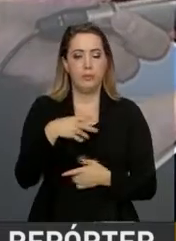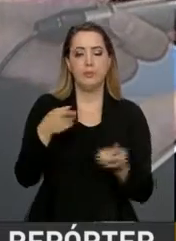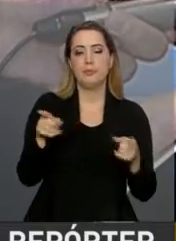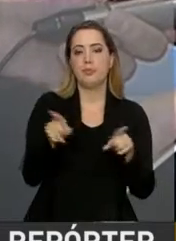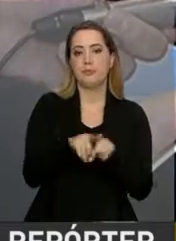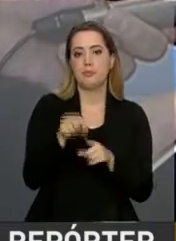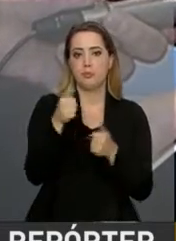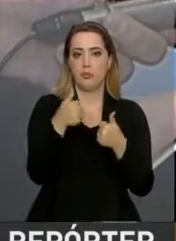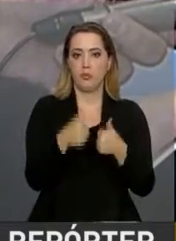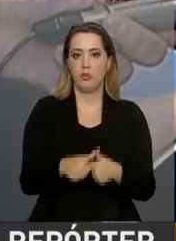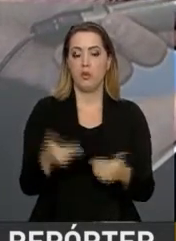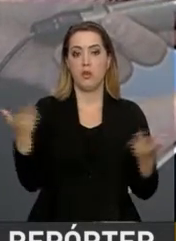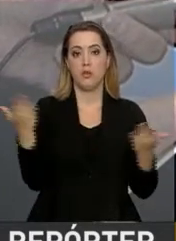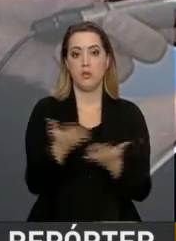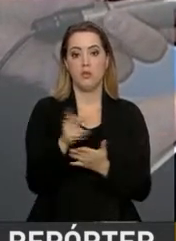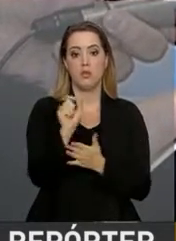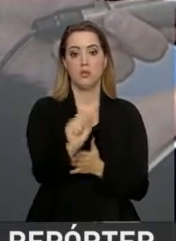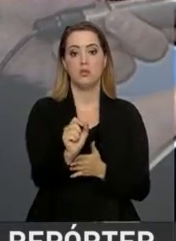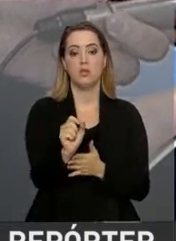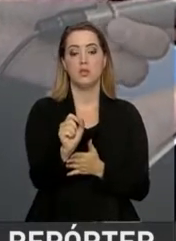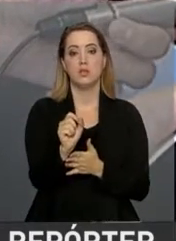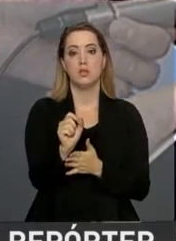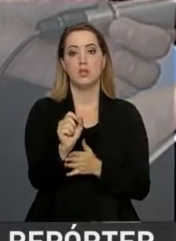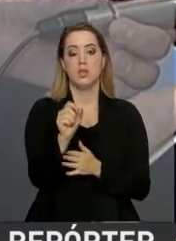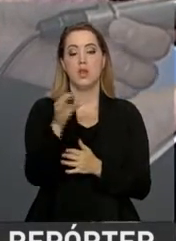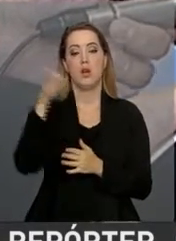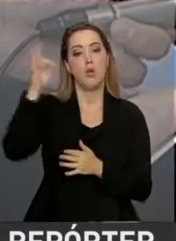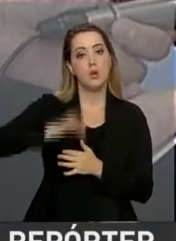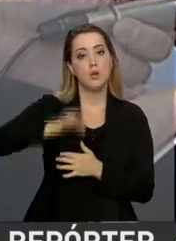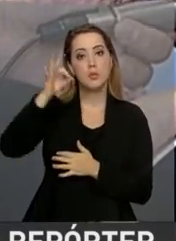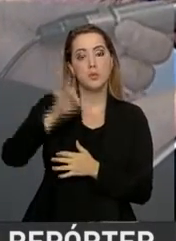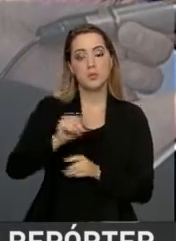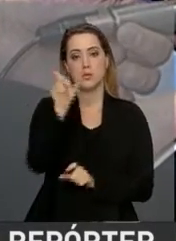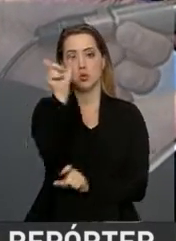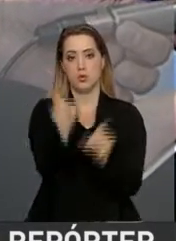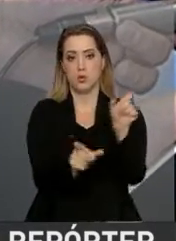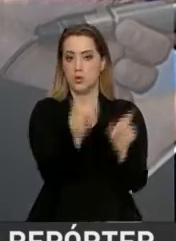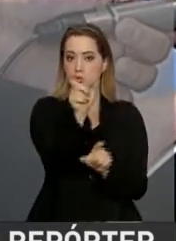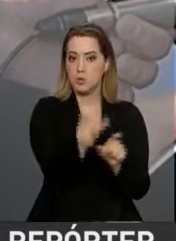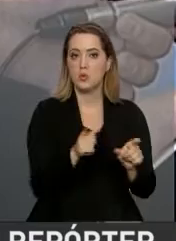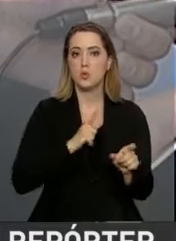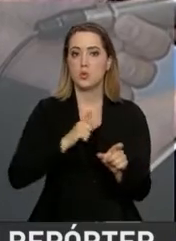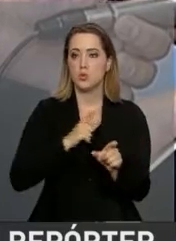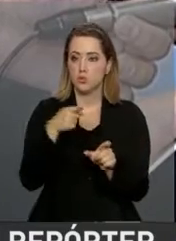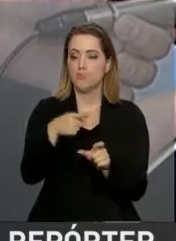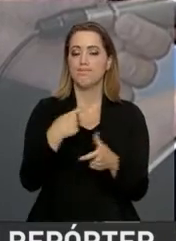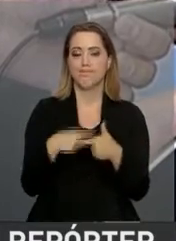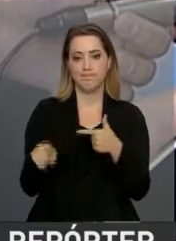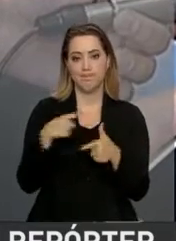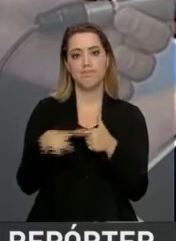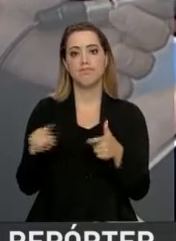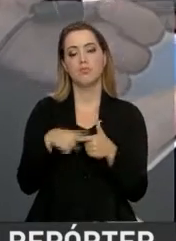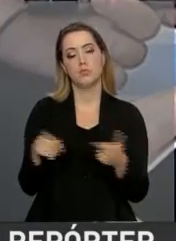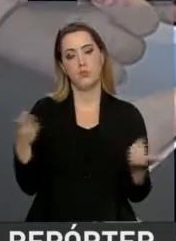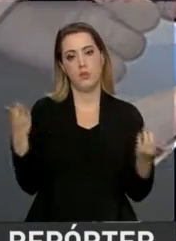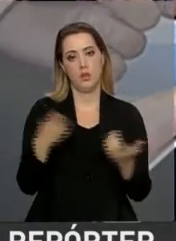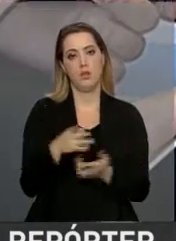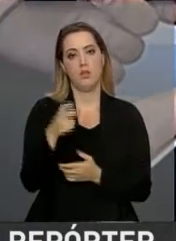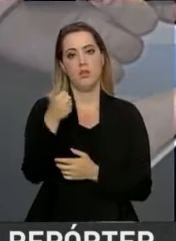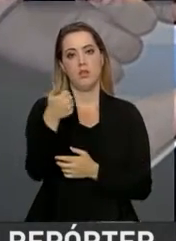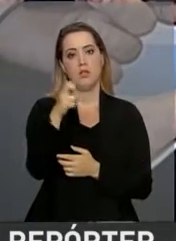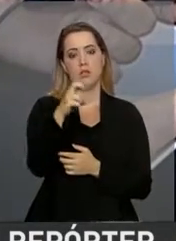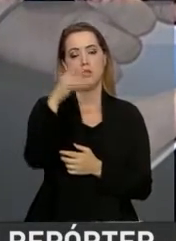e é o percentual de de pacientes que têm esses efeitos colaterais é de